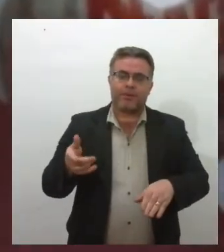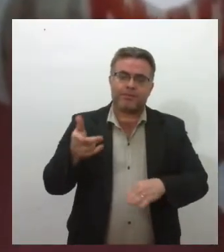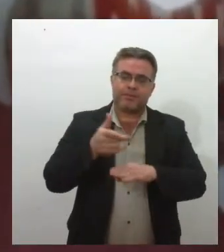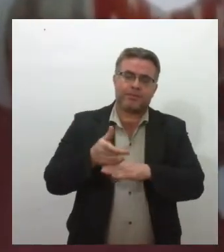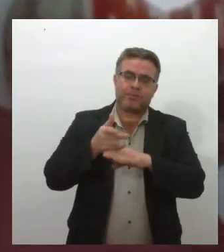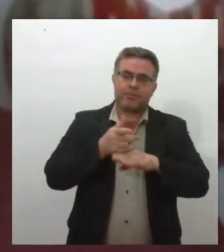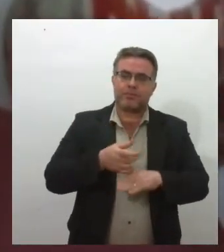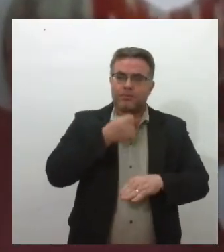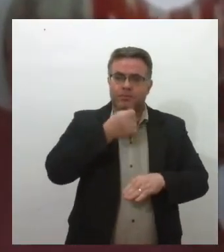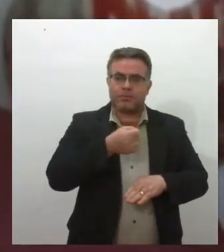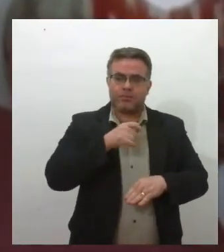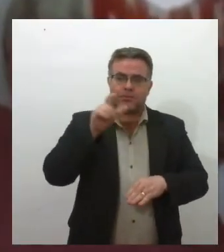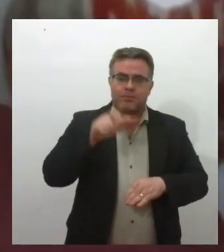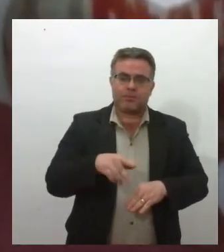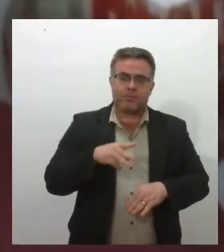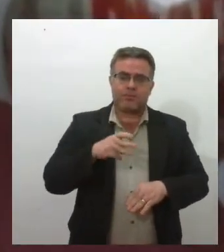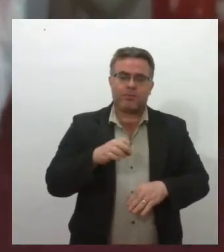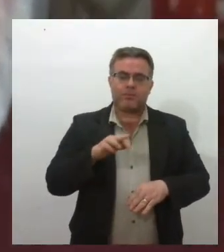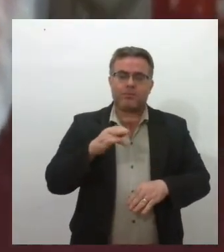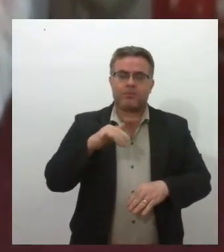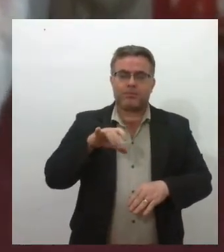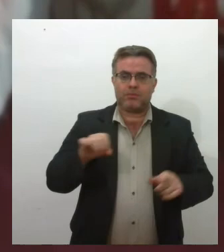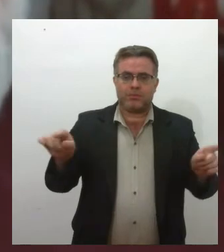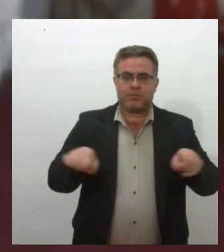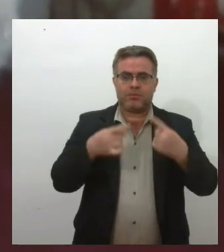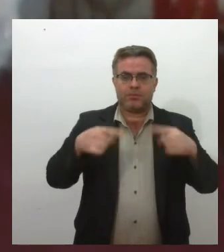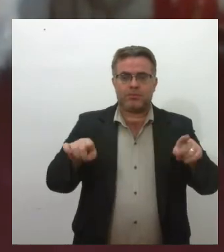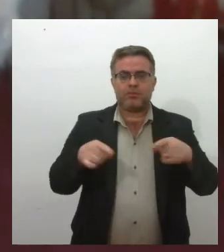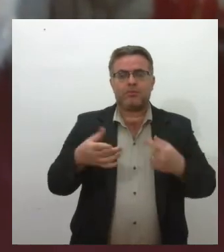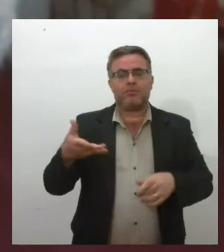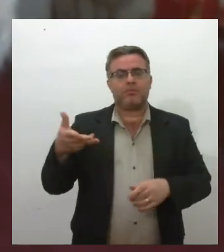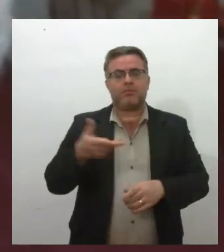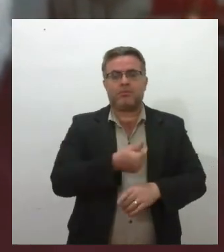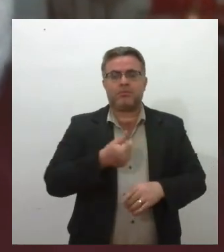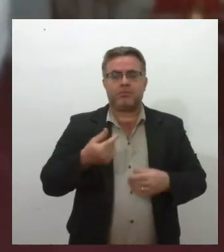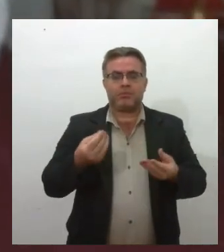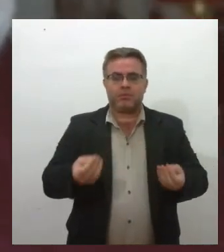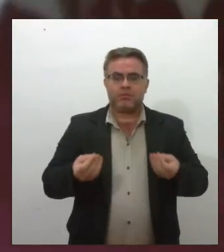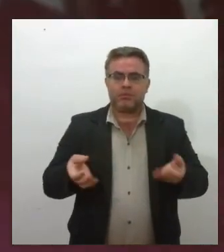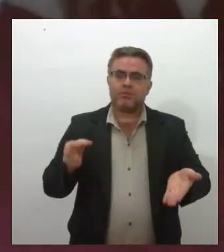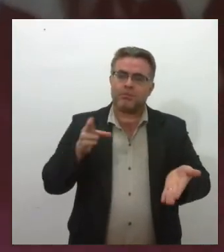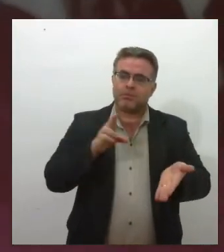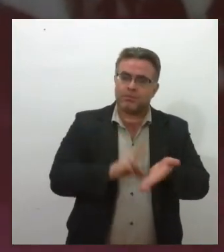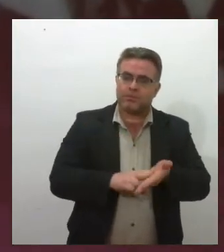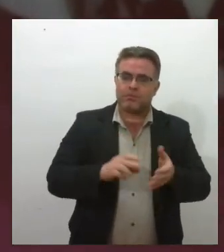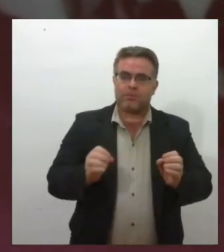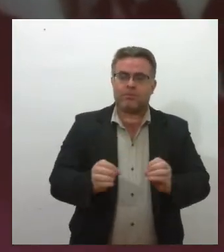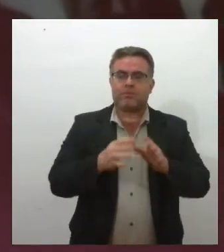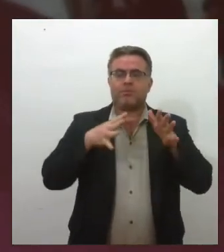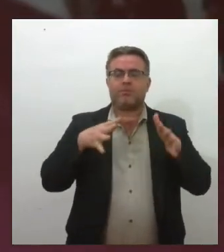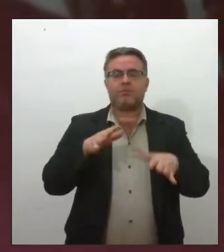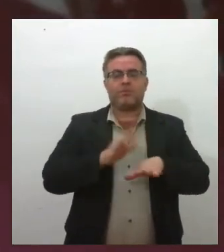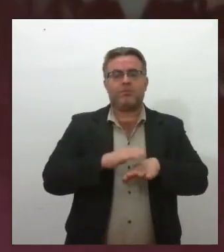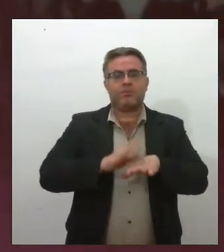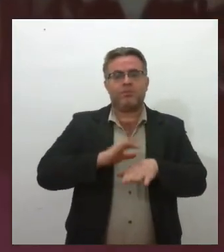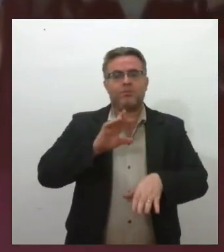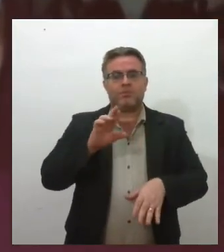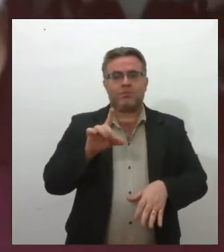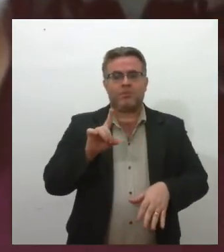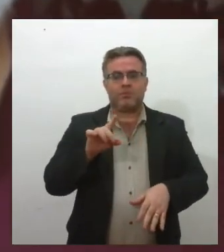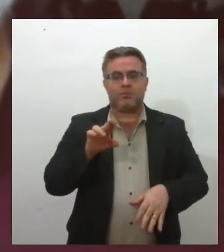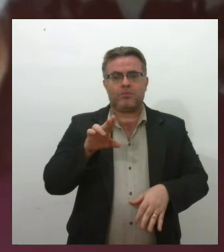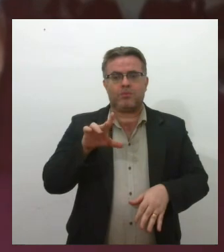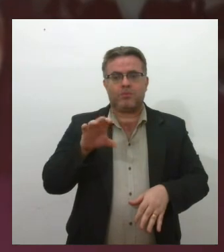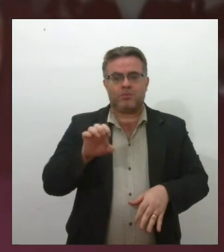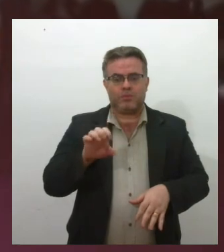depoimento do maestro Maurício Moreira, miraculado, que confirmou a beatificação de Irmã Dulce. E